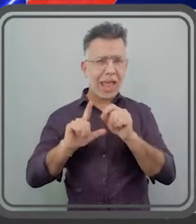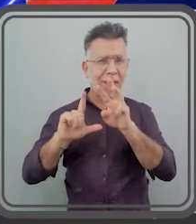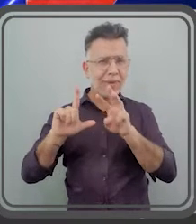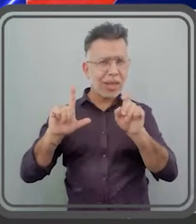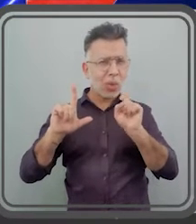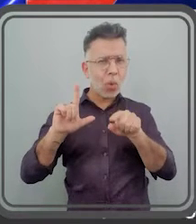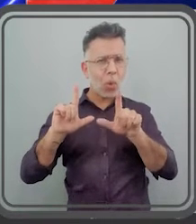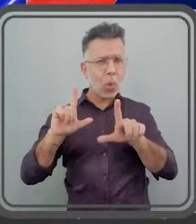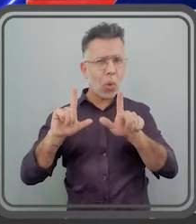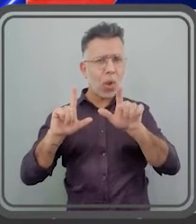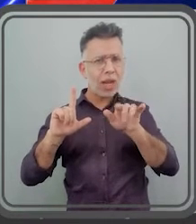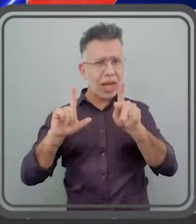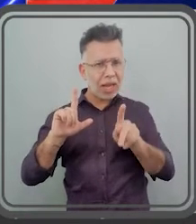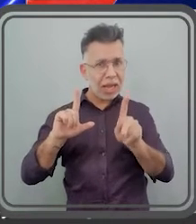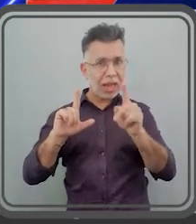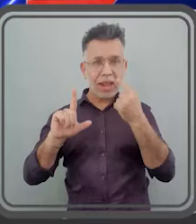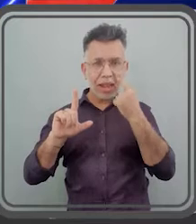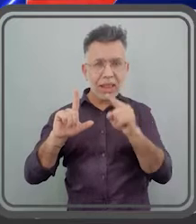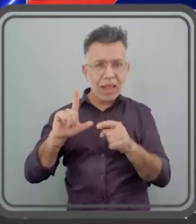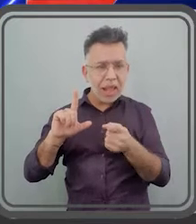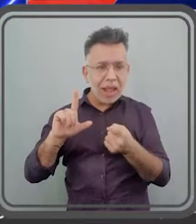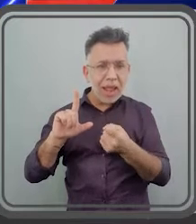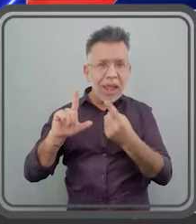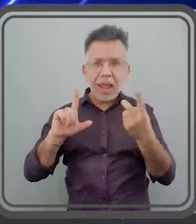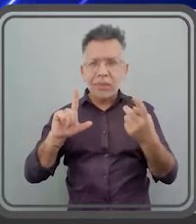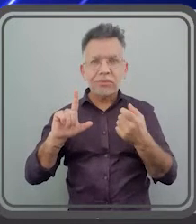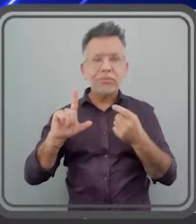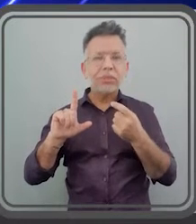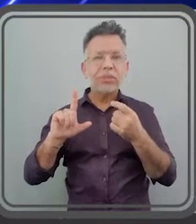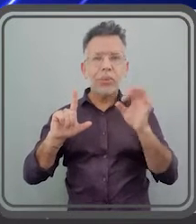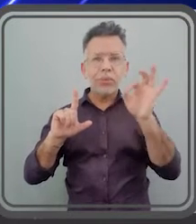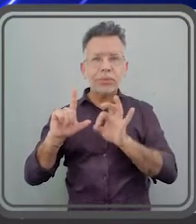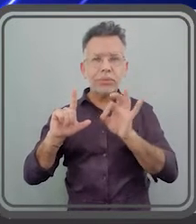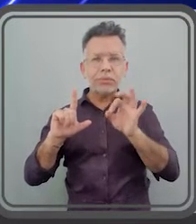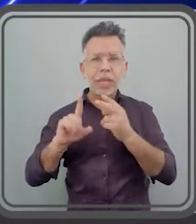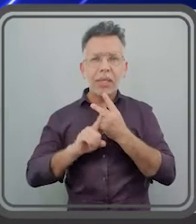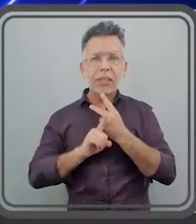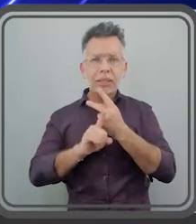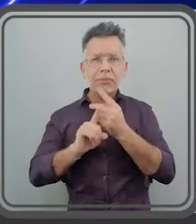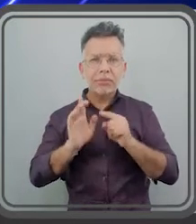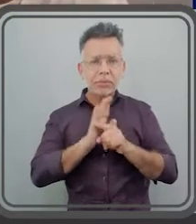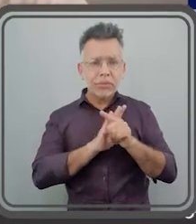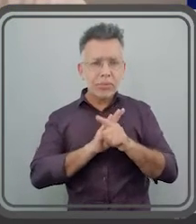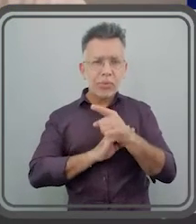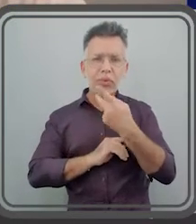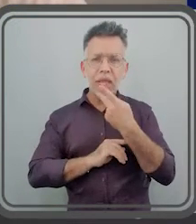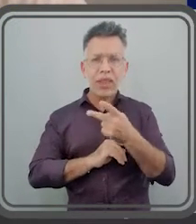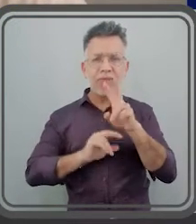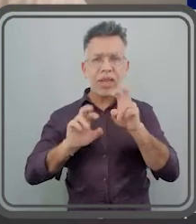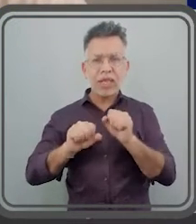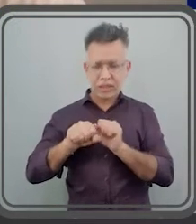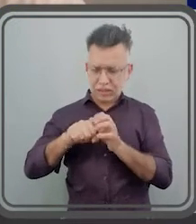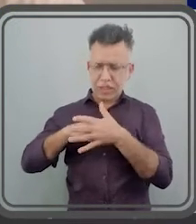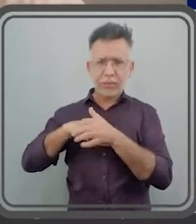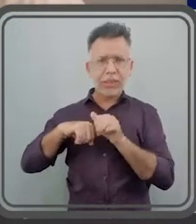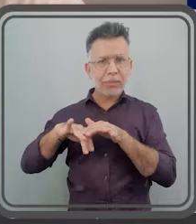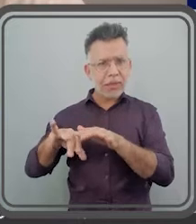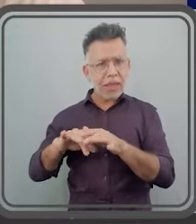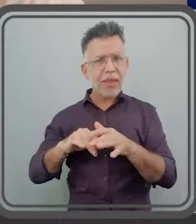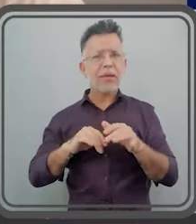que ele me link que a gente tem de tendência de gosto desse até legal já que está falando de pandemia e Impacto de